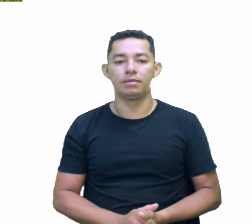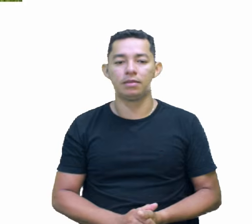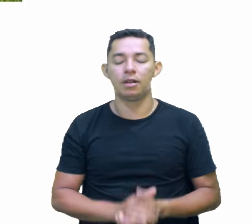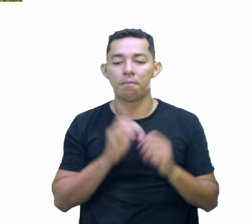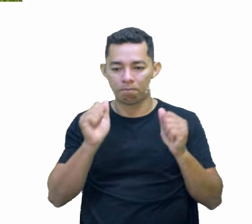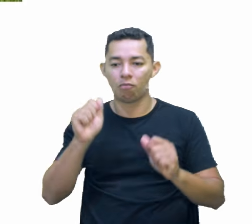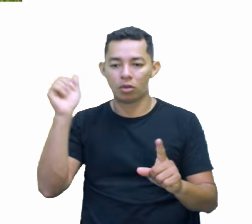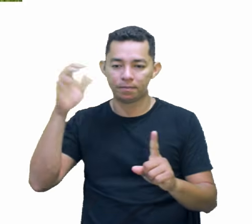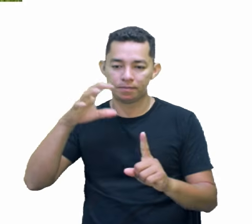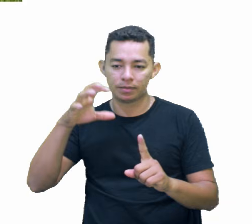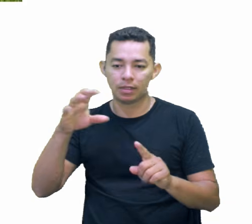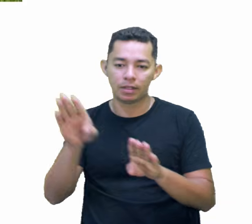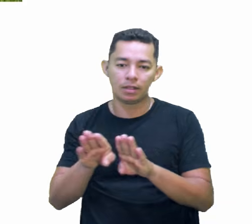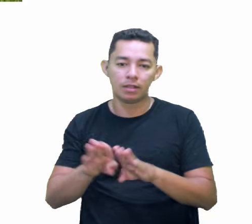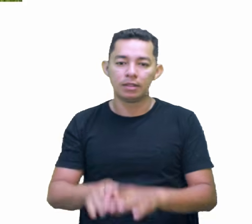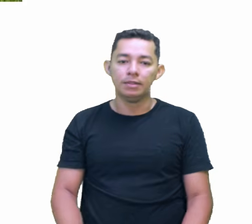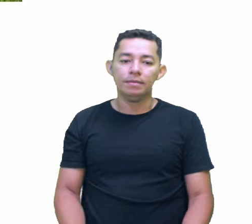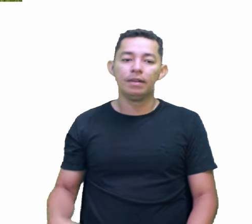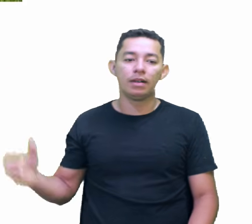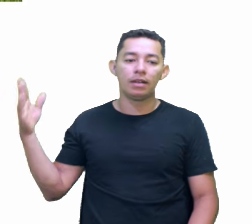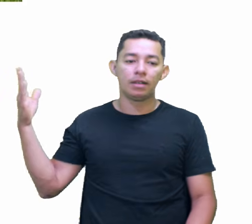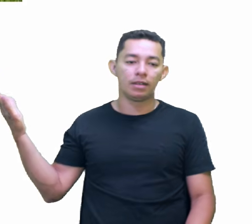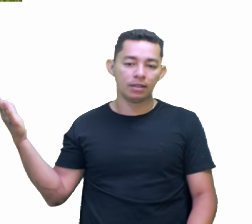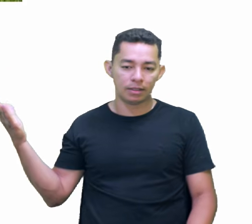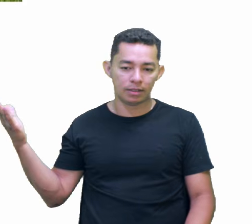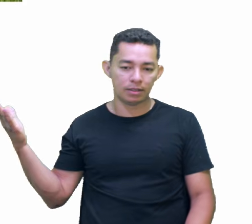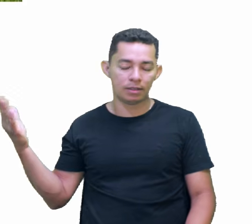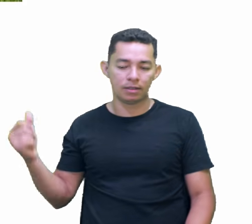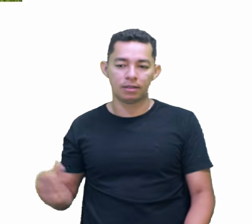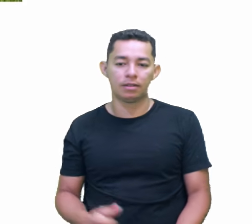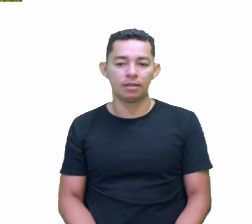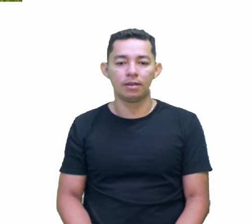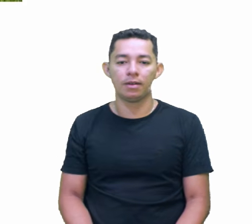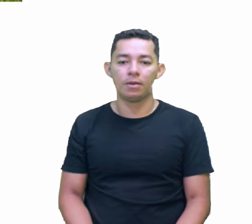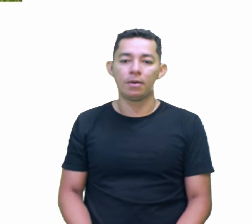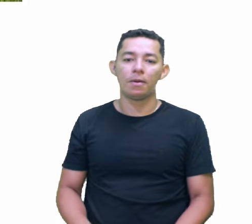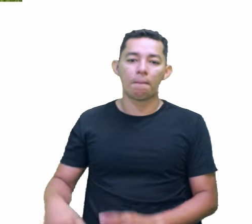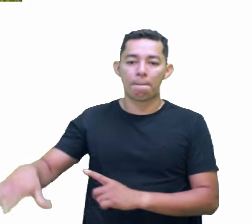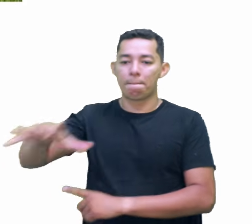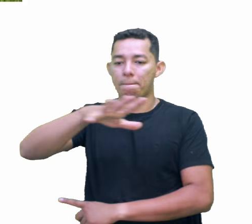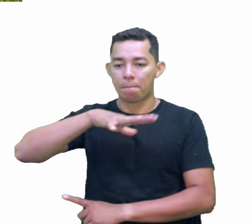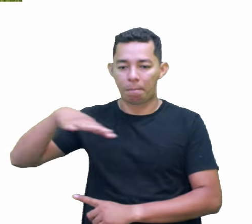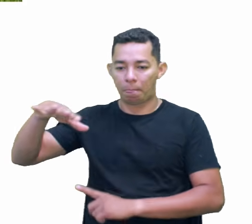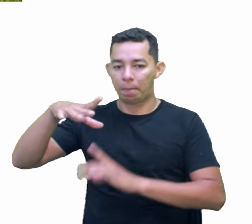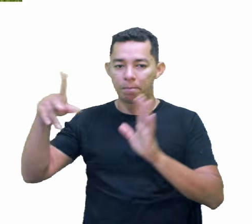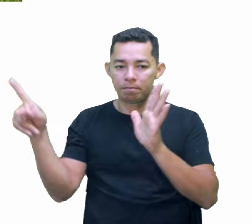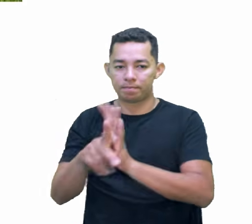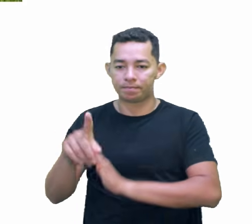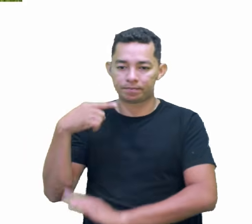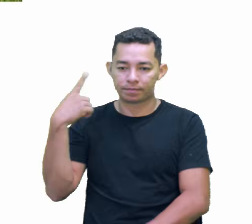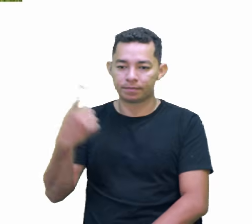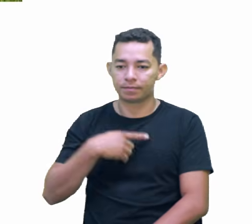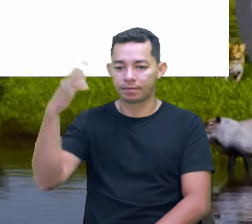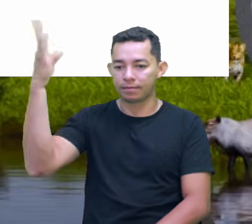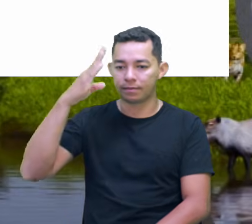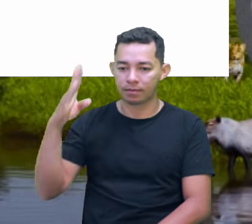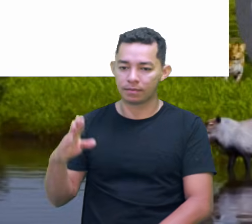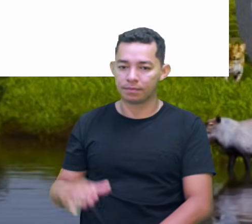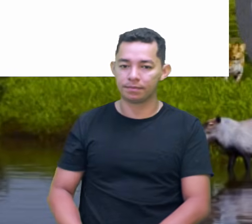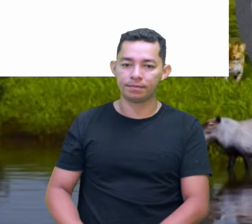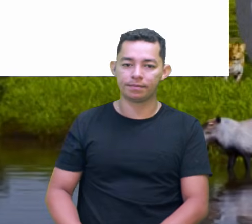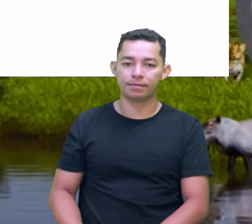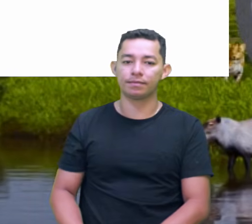tá? E essa é a paisagem típica aí do nosso Brasil. Nós temos